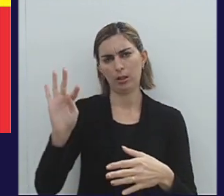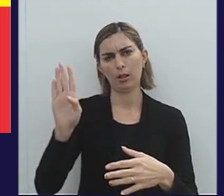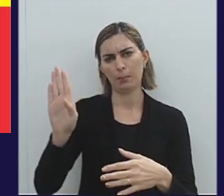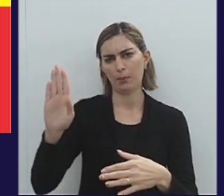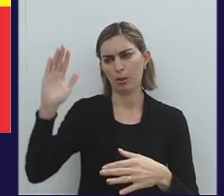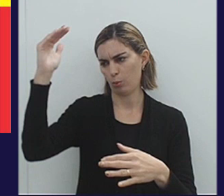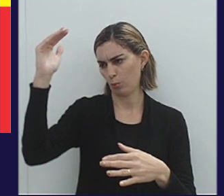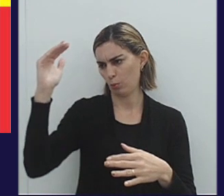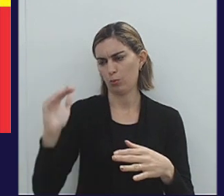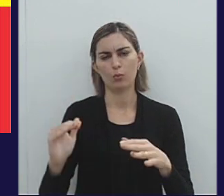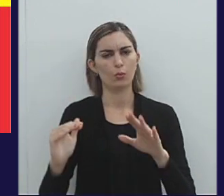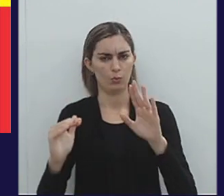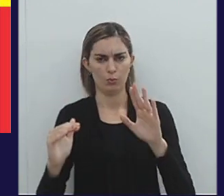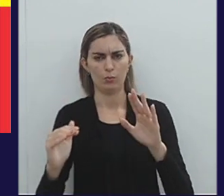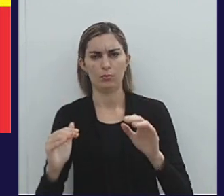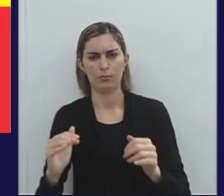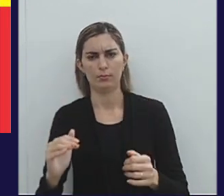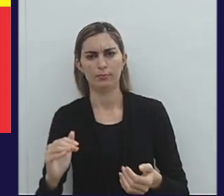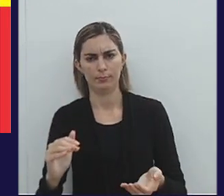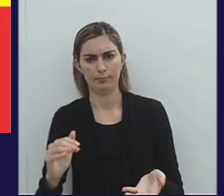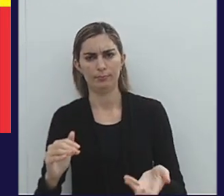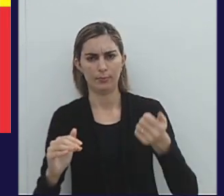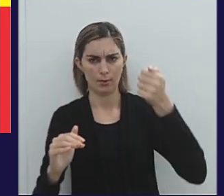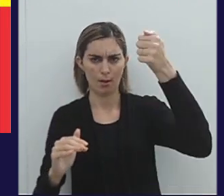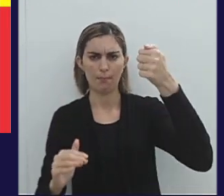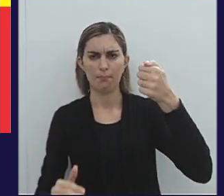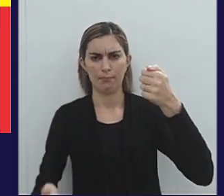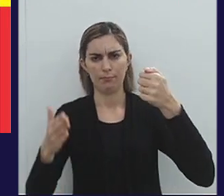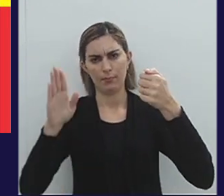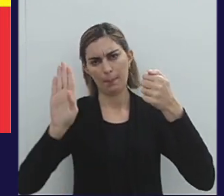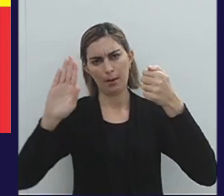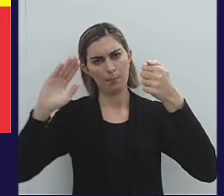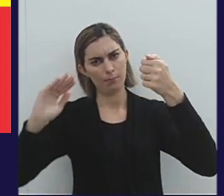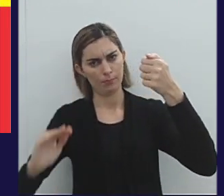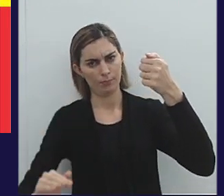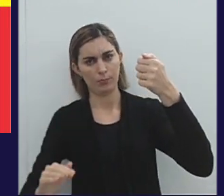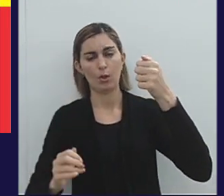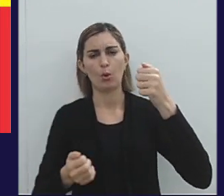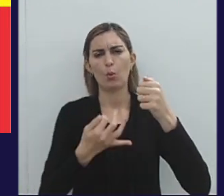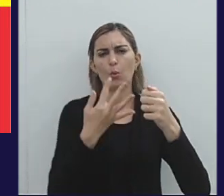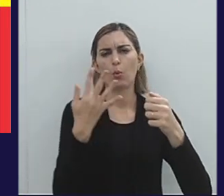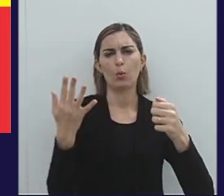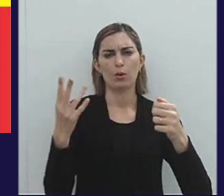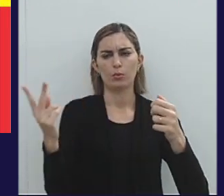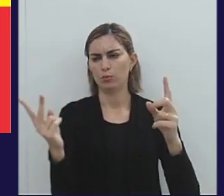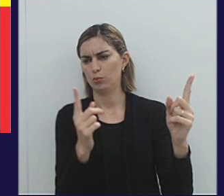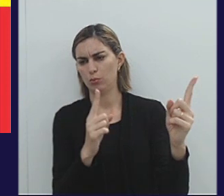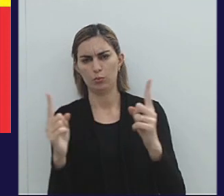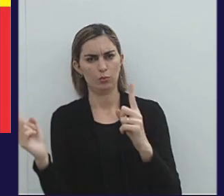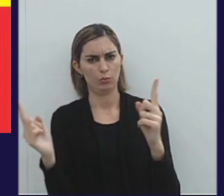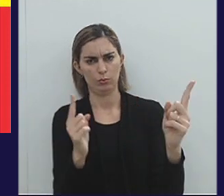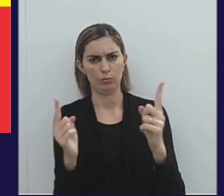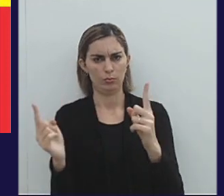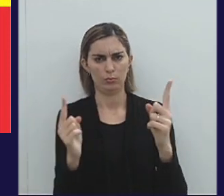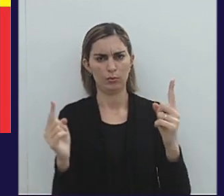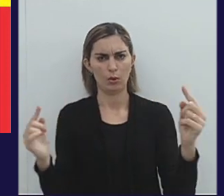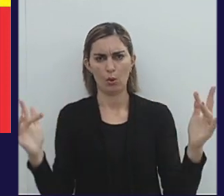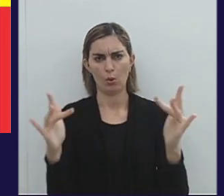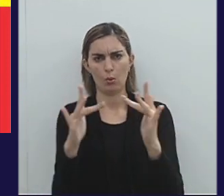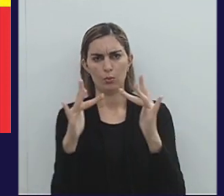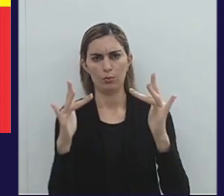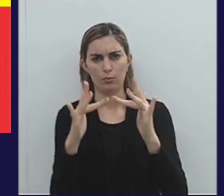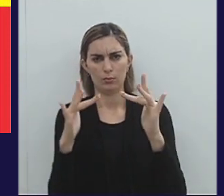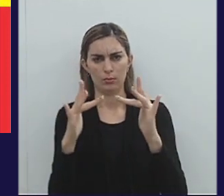tenho a temperatura B, né? Que vai ser uma temperatura mais baixa. Quando esses corpos eles entram